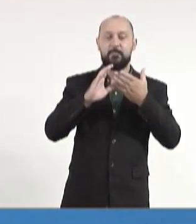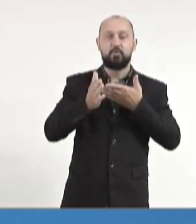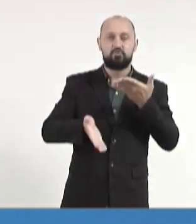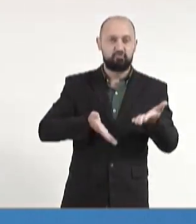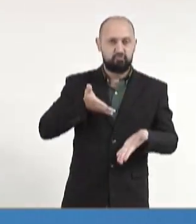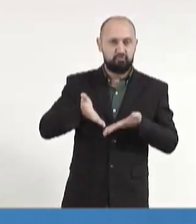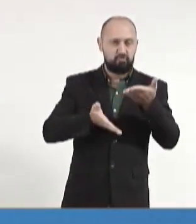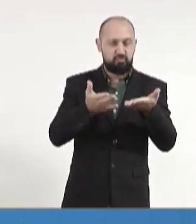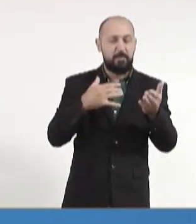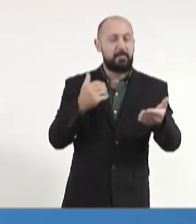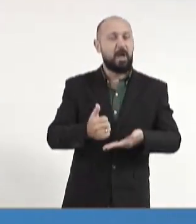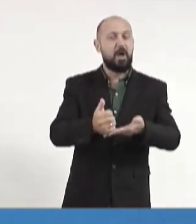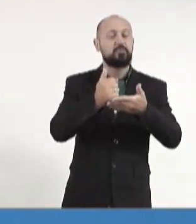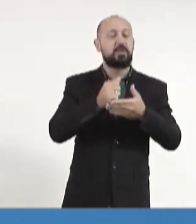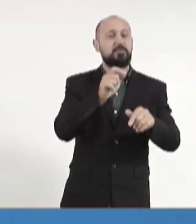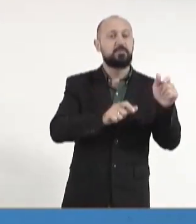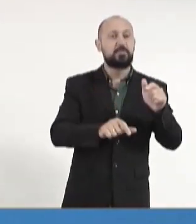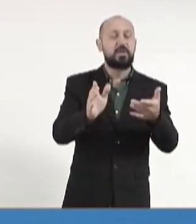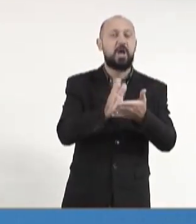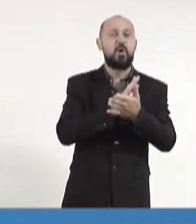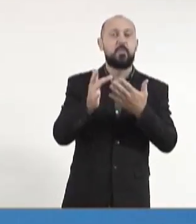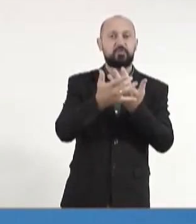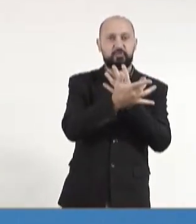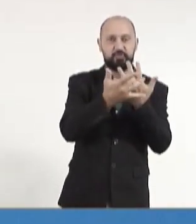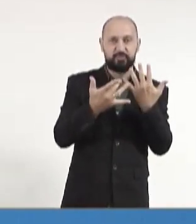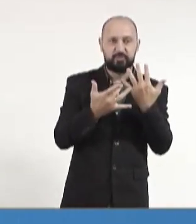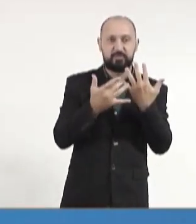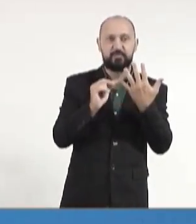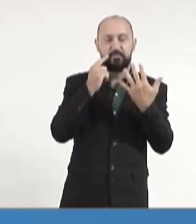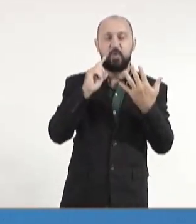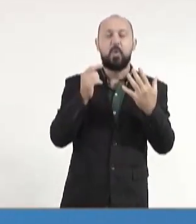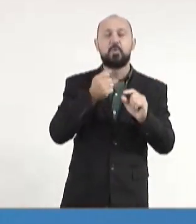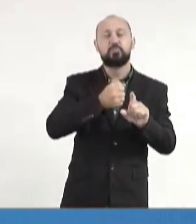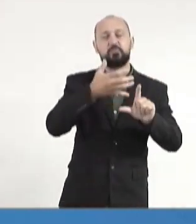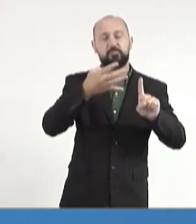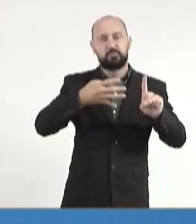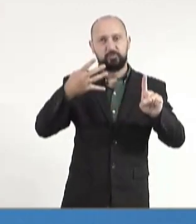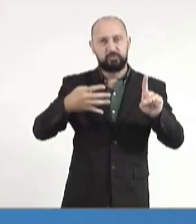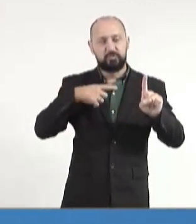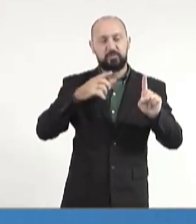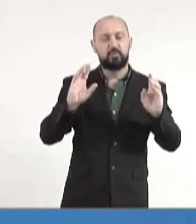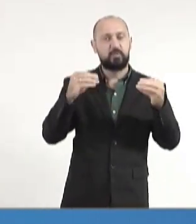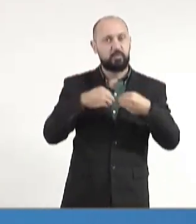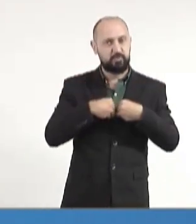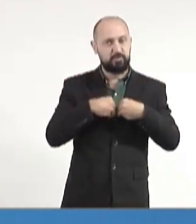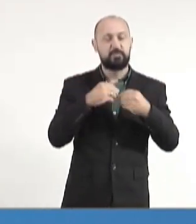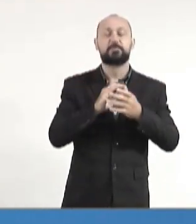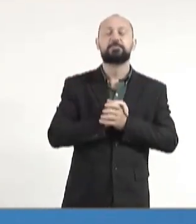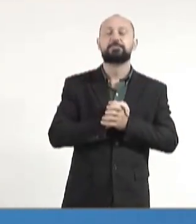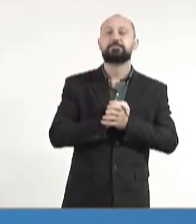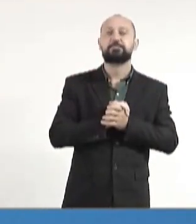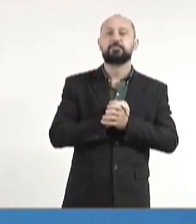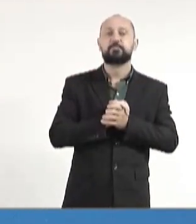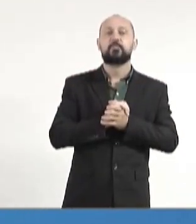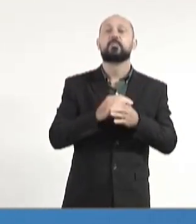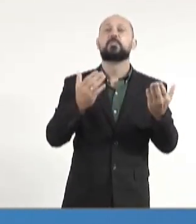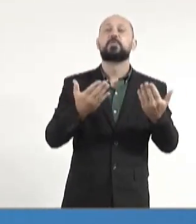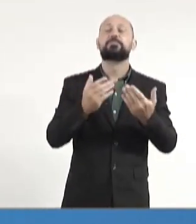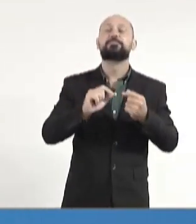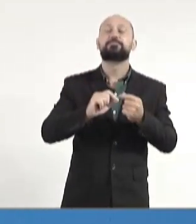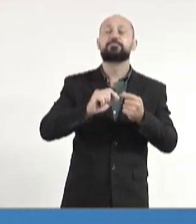a produção orgânica. Quero lembrar, senhor presidente, que o governo anterior liberou